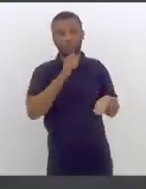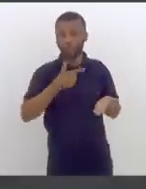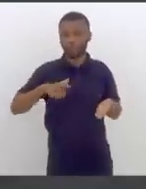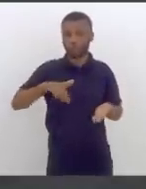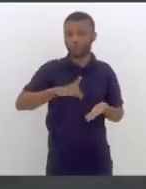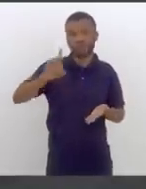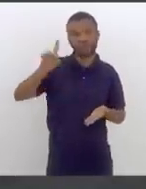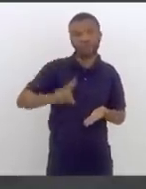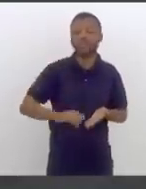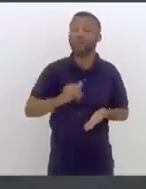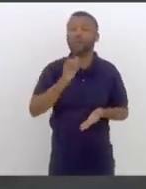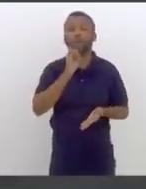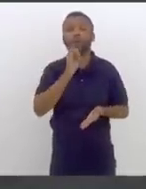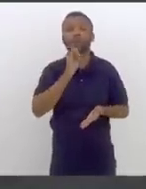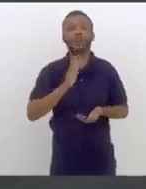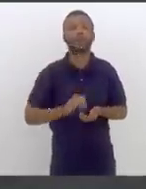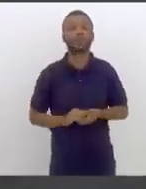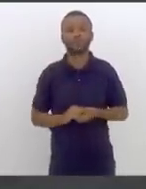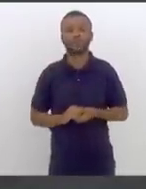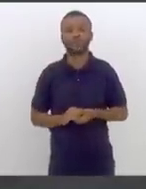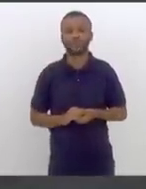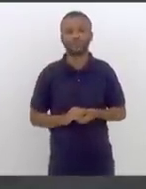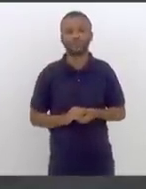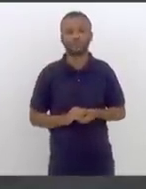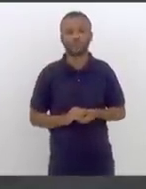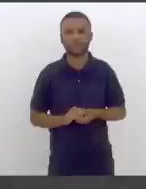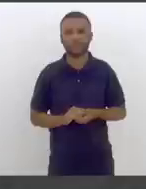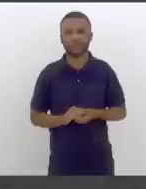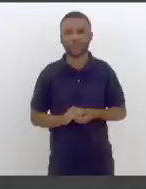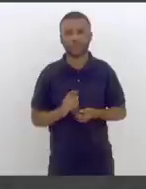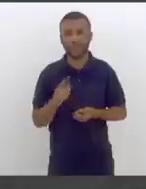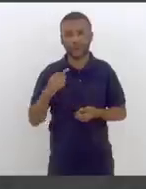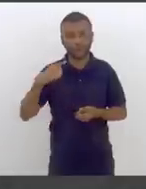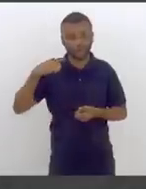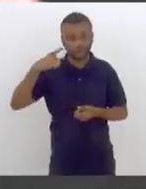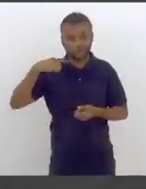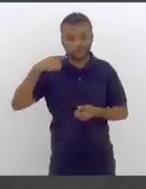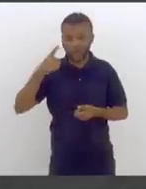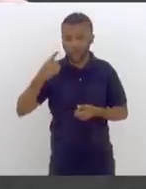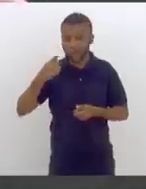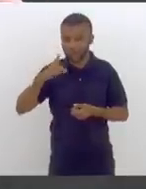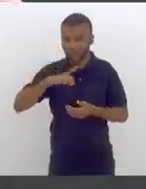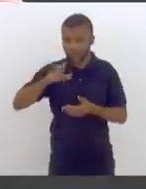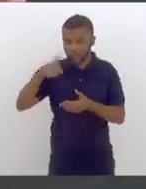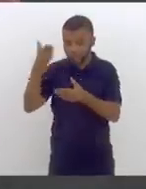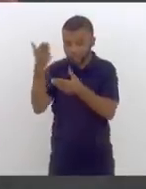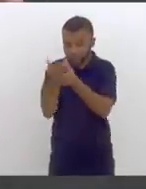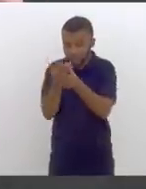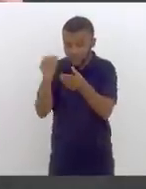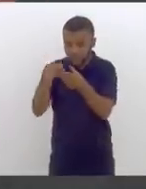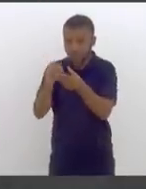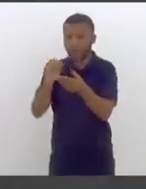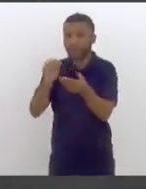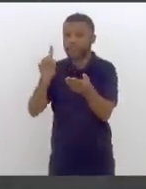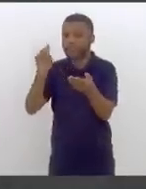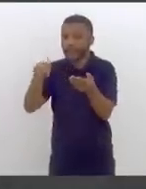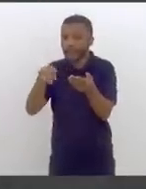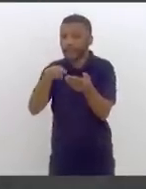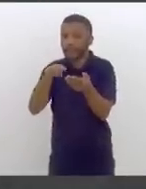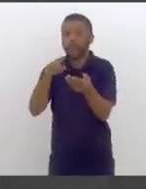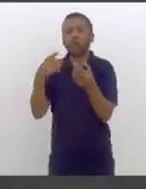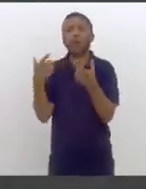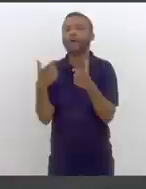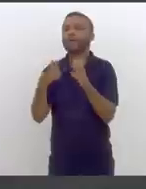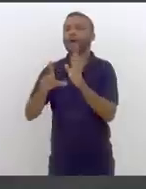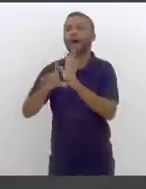por exemplo o deputado de que o de que o advogado participe do processo administrativo Cadê a legalidade